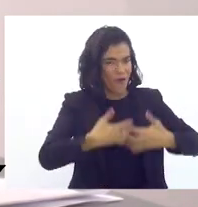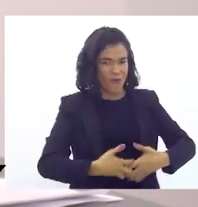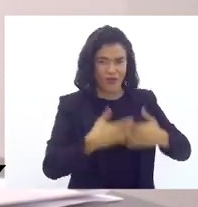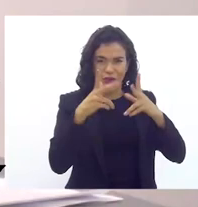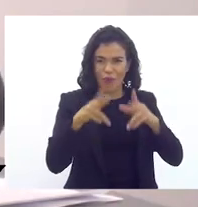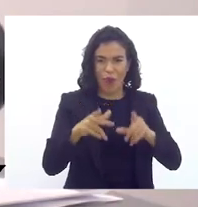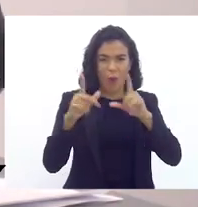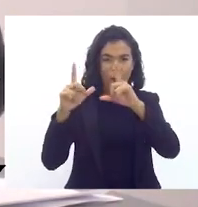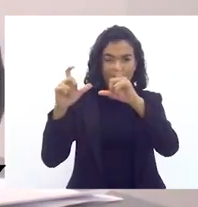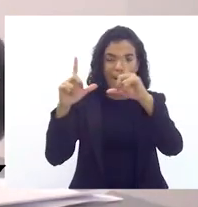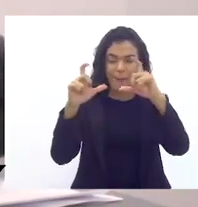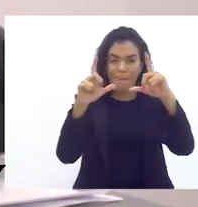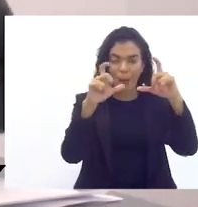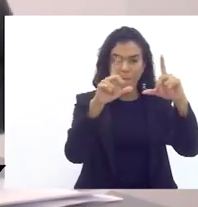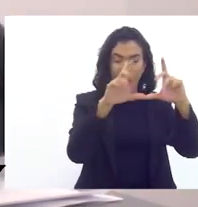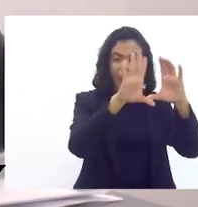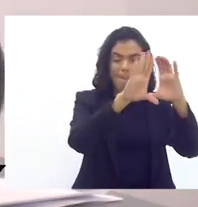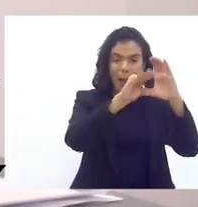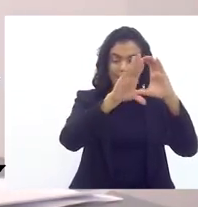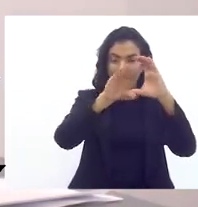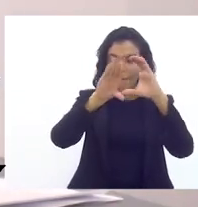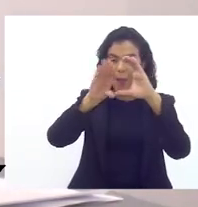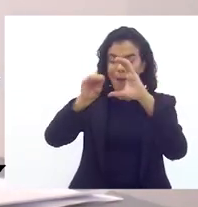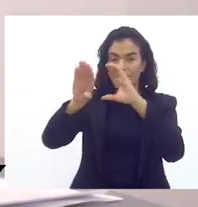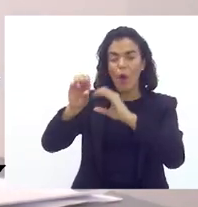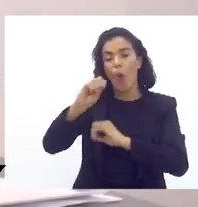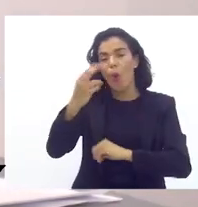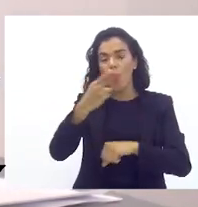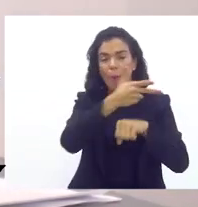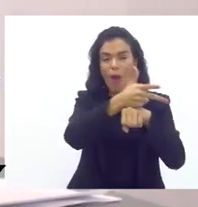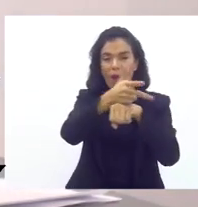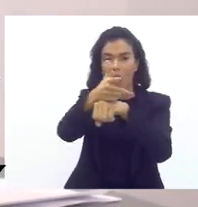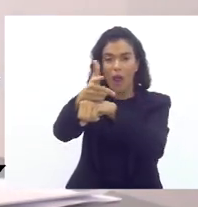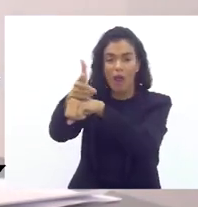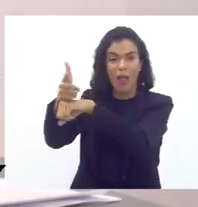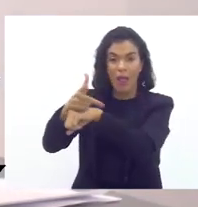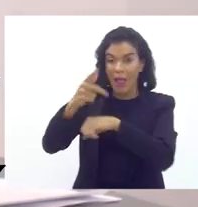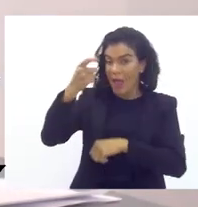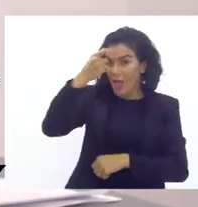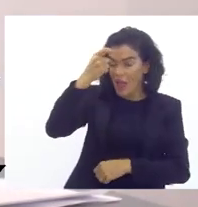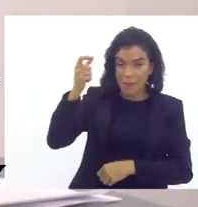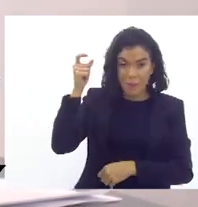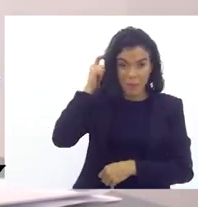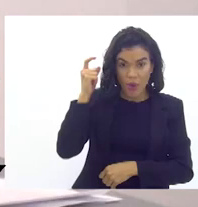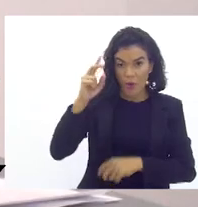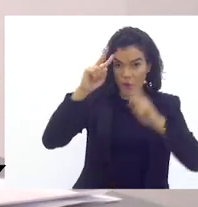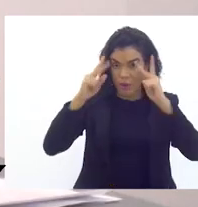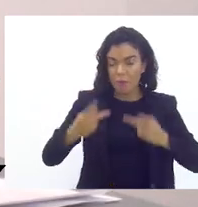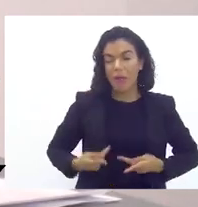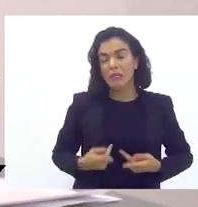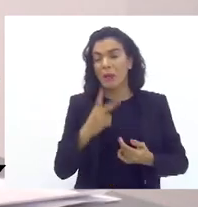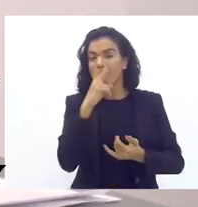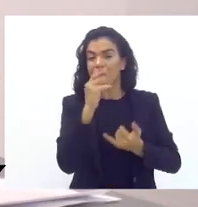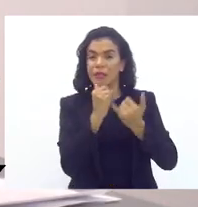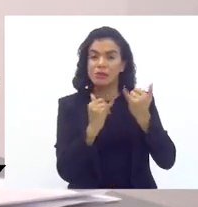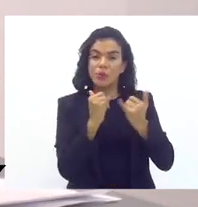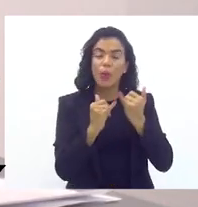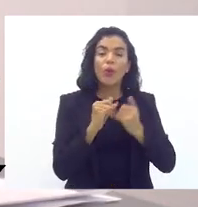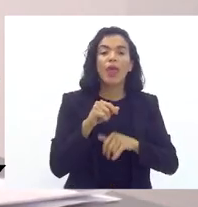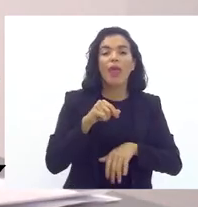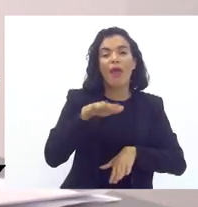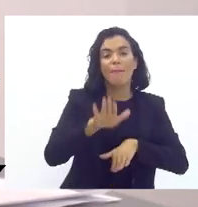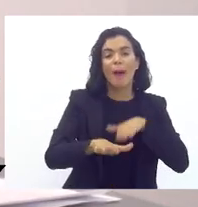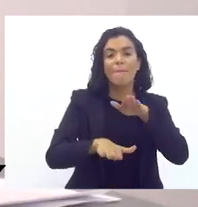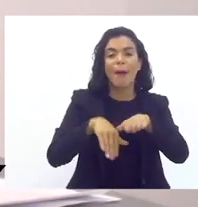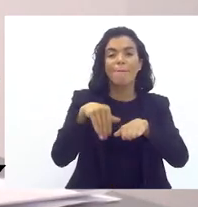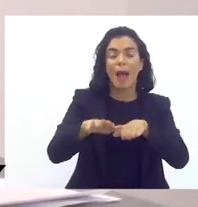fotográfica ela não funciona como uma filmadora a memória humana é muito mais parecida com uma pegada na areia da